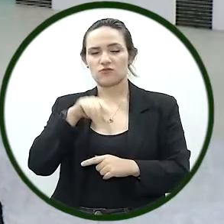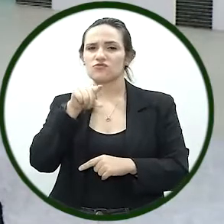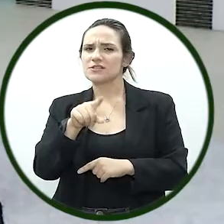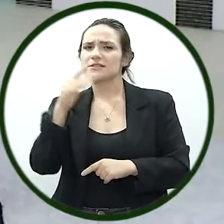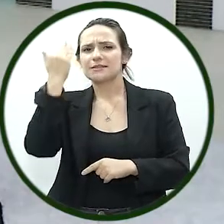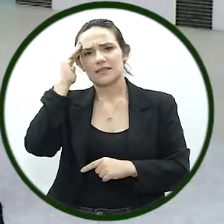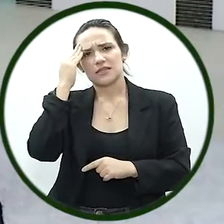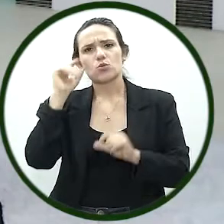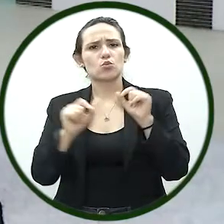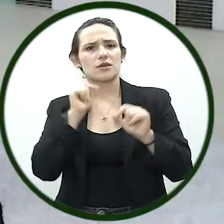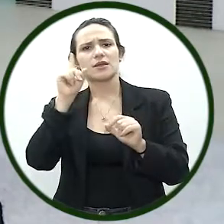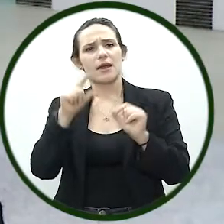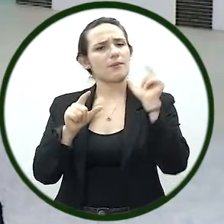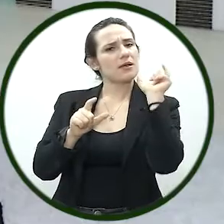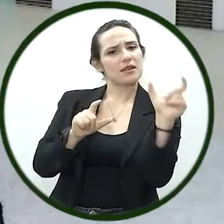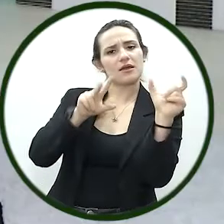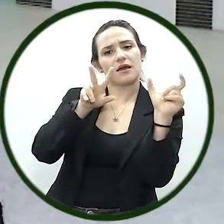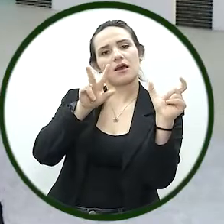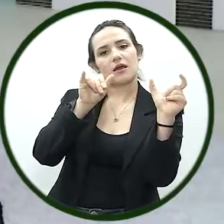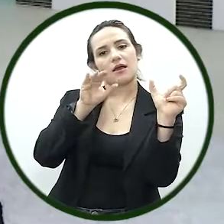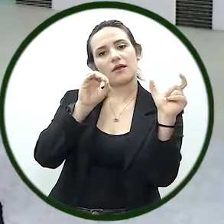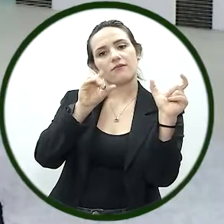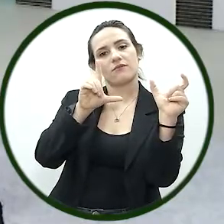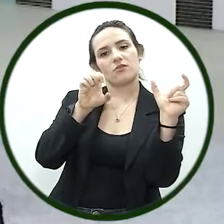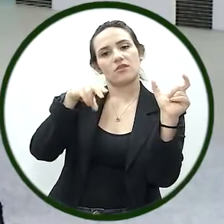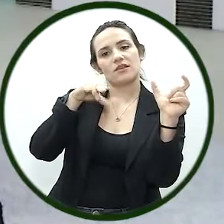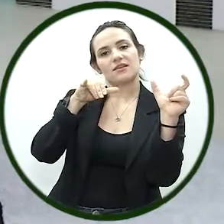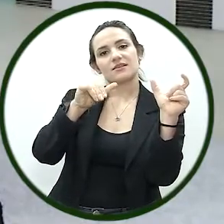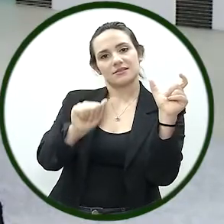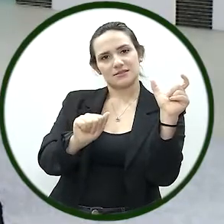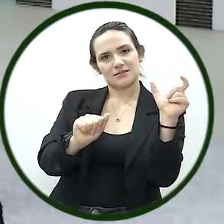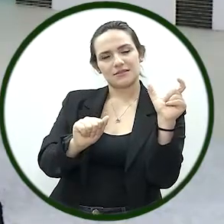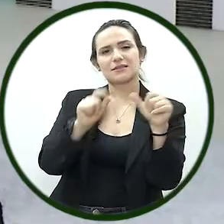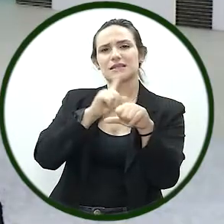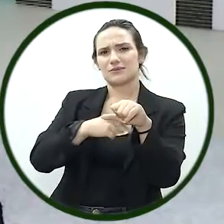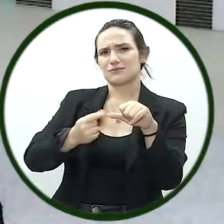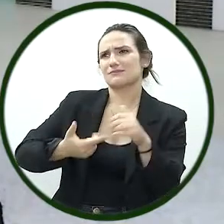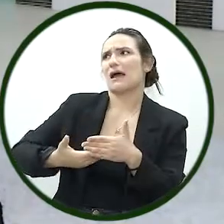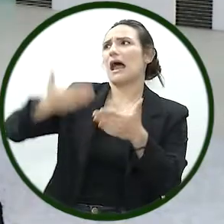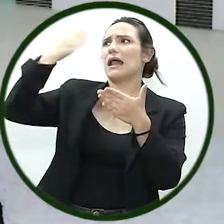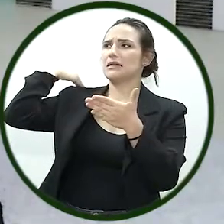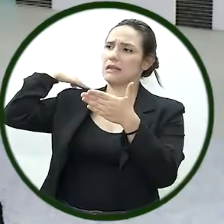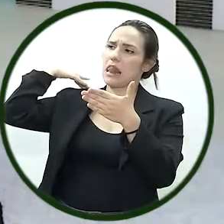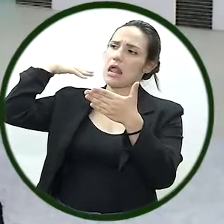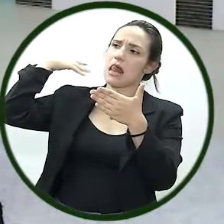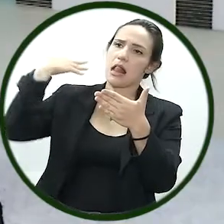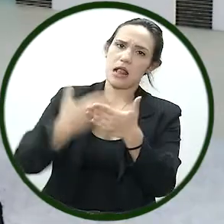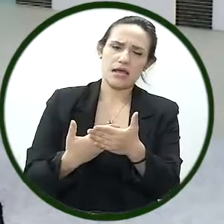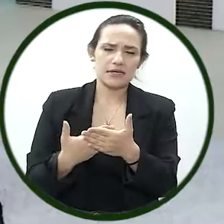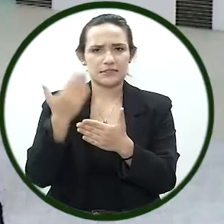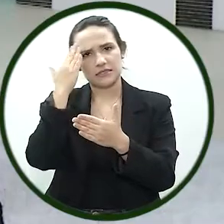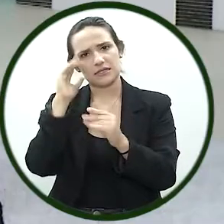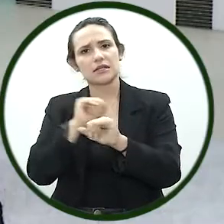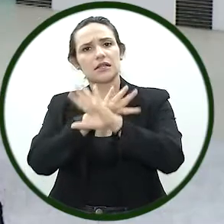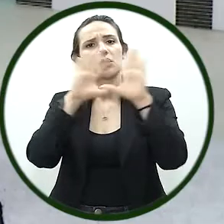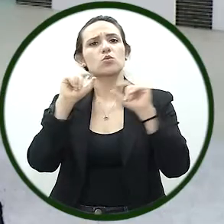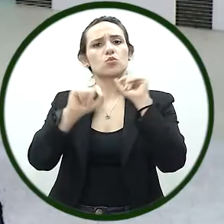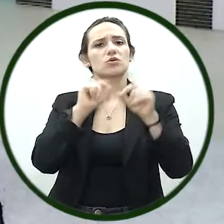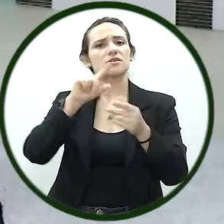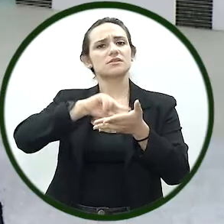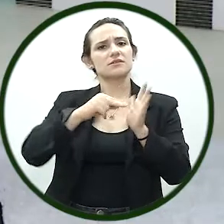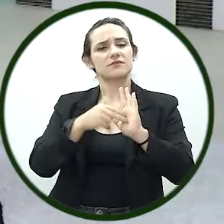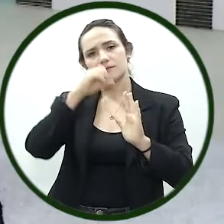violência, né? Desde os tempos atávicos, a gente vai conseguir entender o que significa violência e talvez até se programar